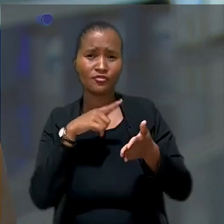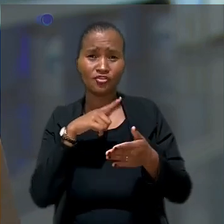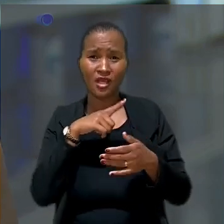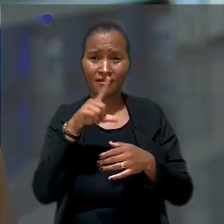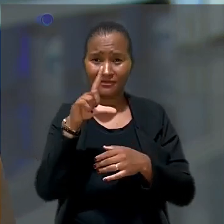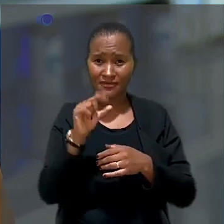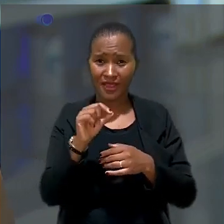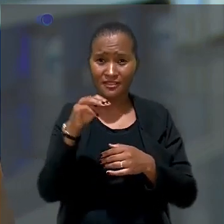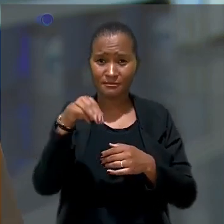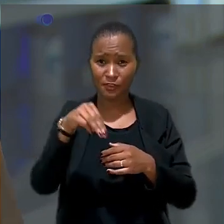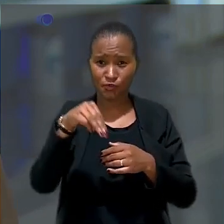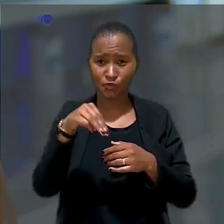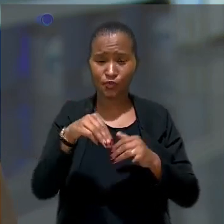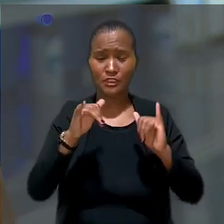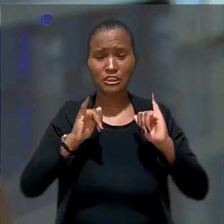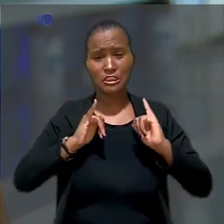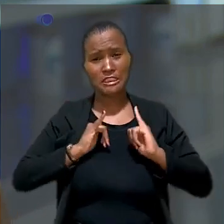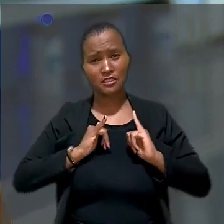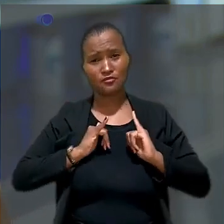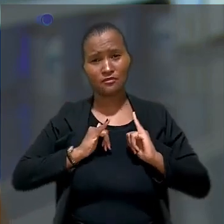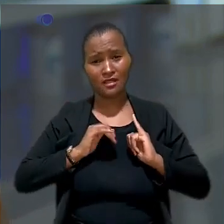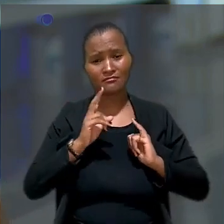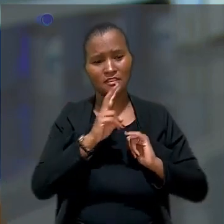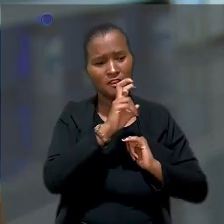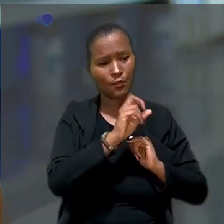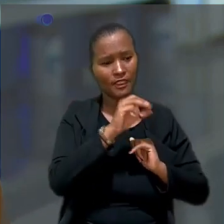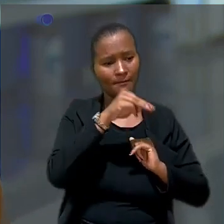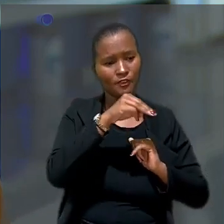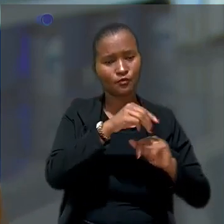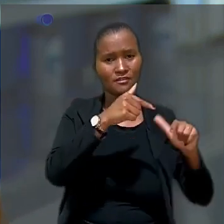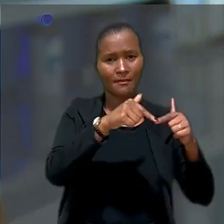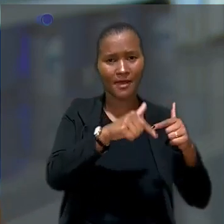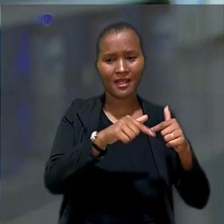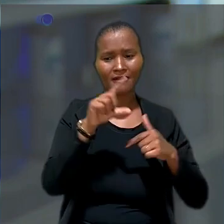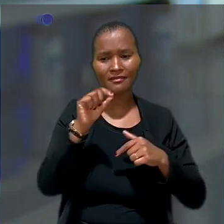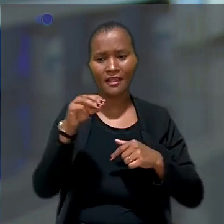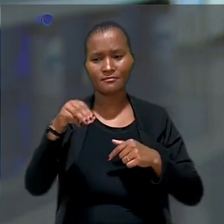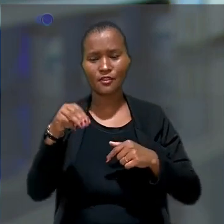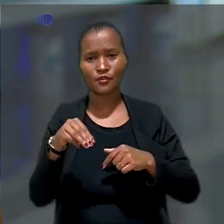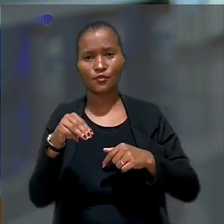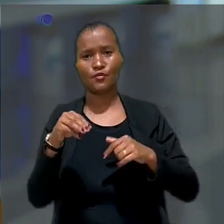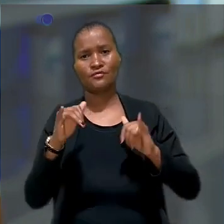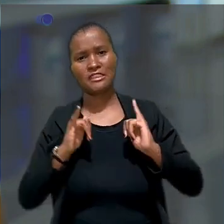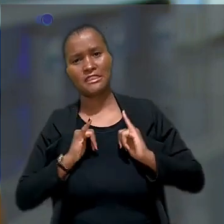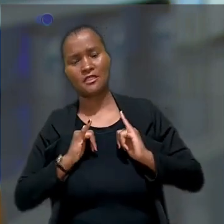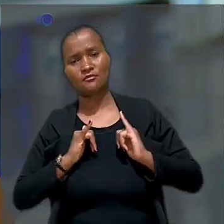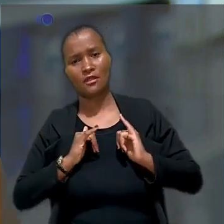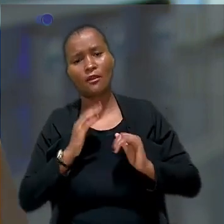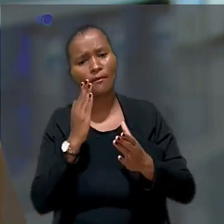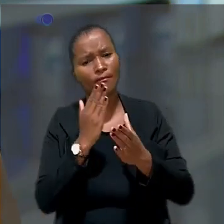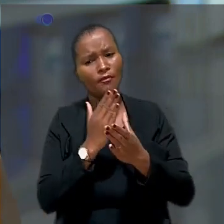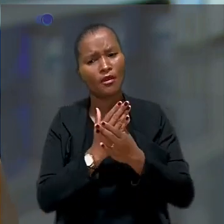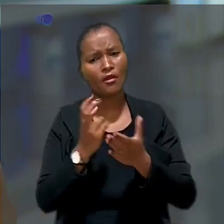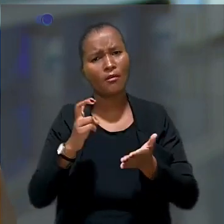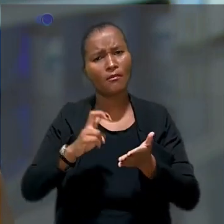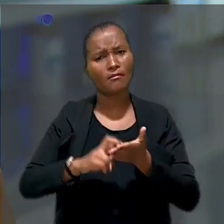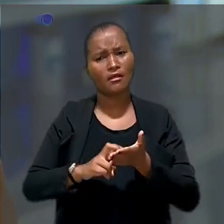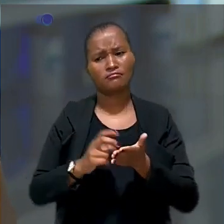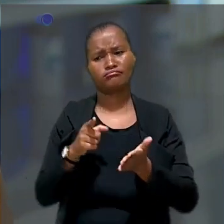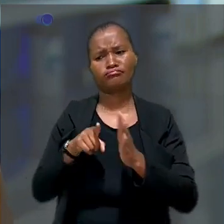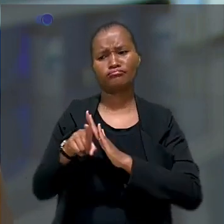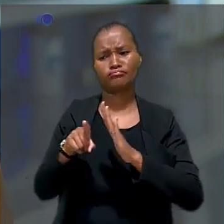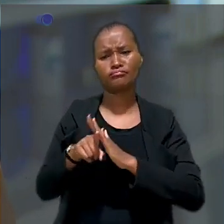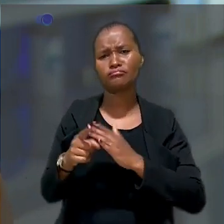estabelecia 10 minutos de descanso a cada 50 minutos de trabalho. No processo, o banco questionou o pedido feito